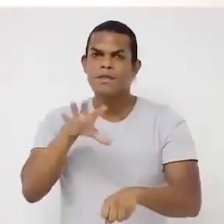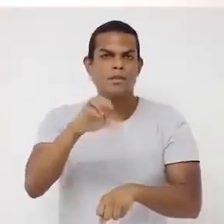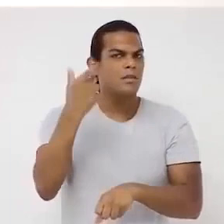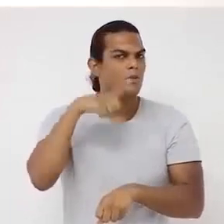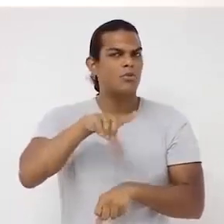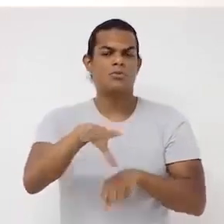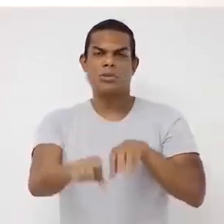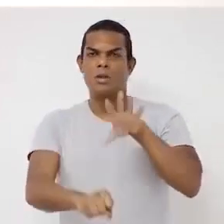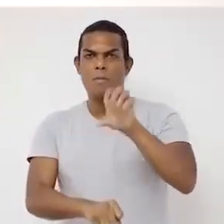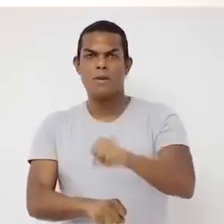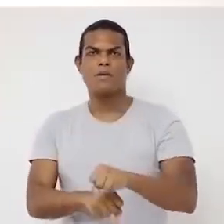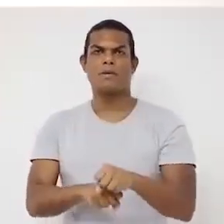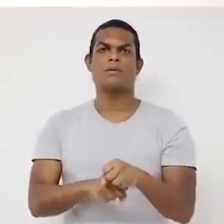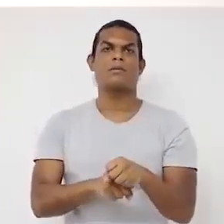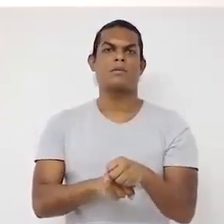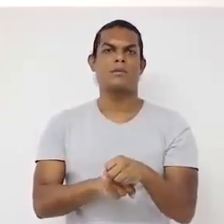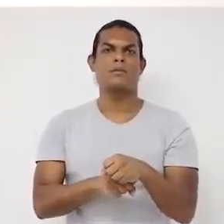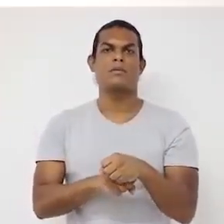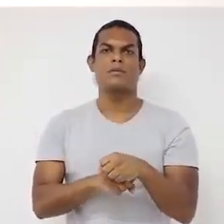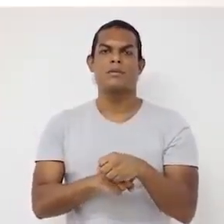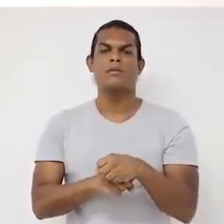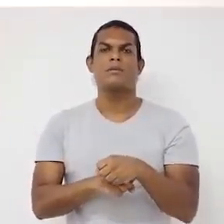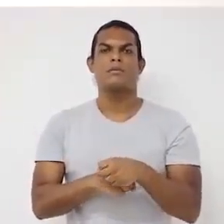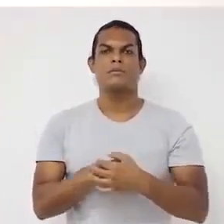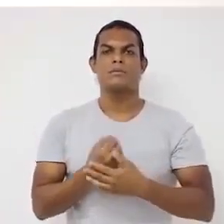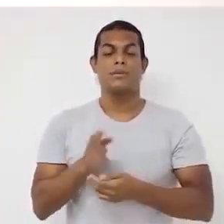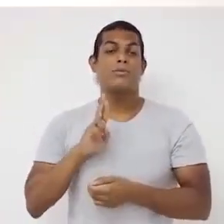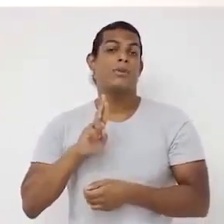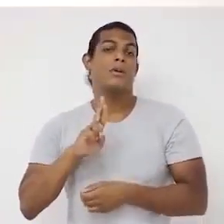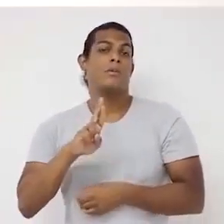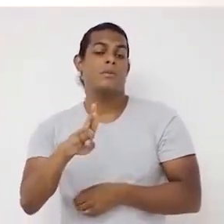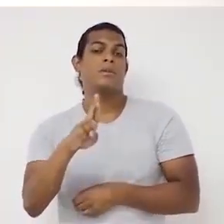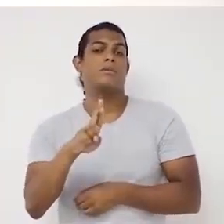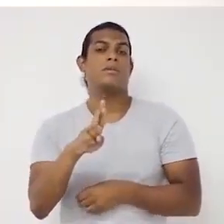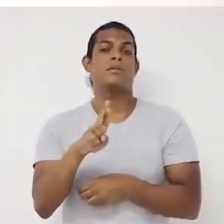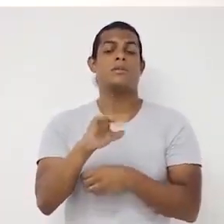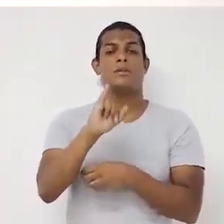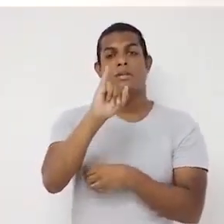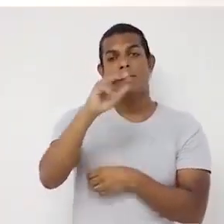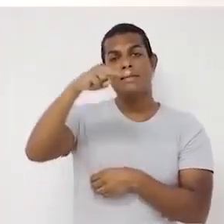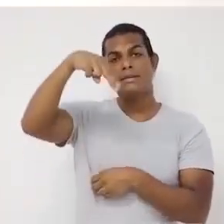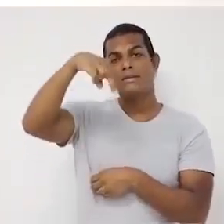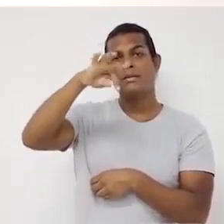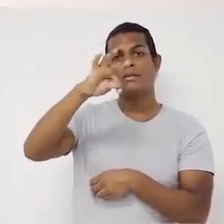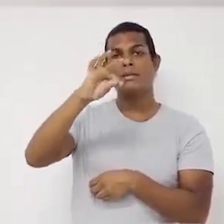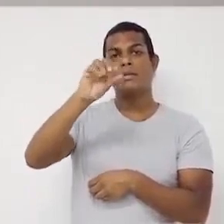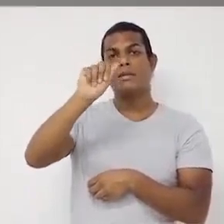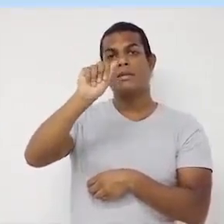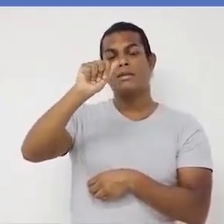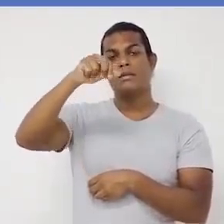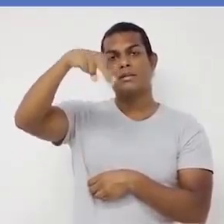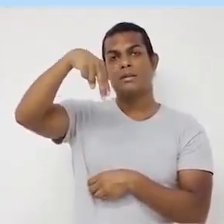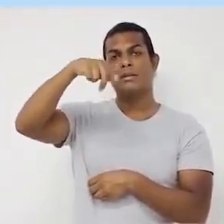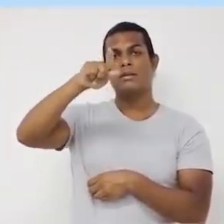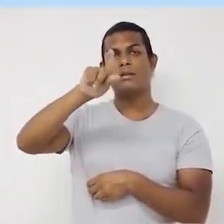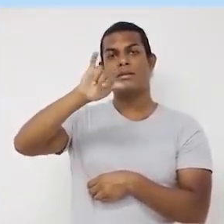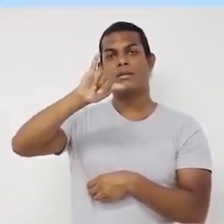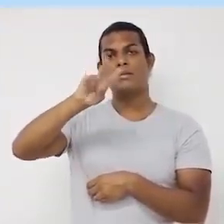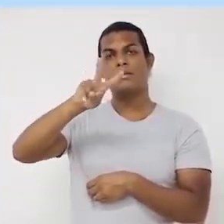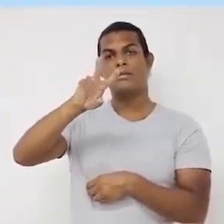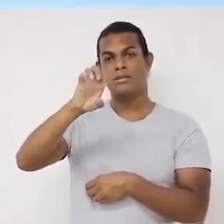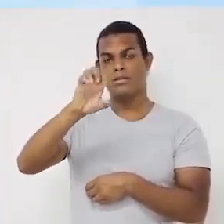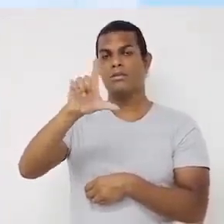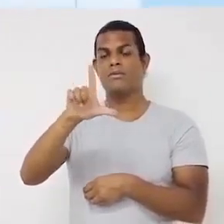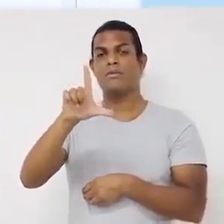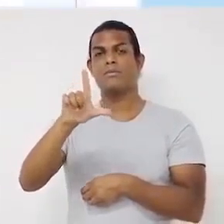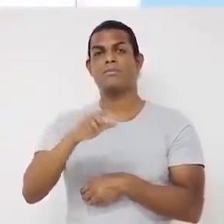vez do grupo imobilizado, ele fica classificado como ativo intangível. No outro lado